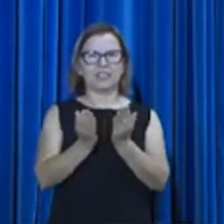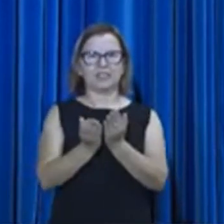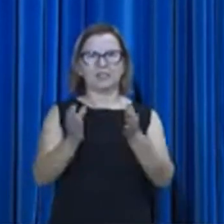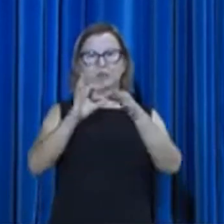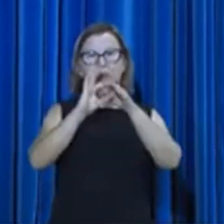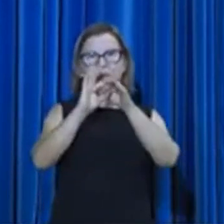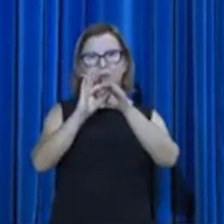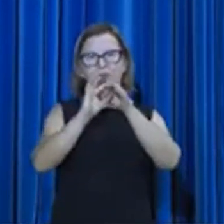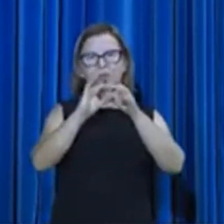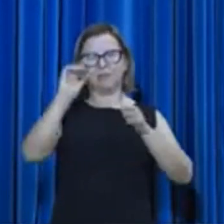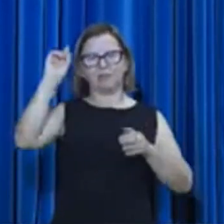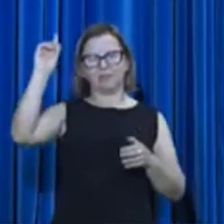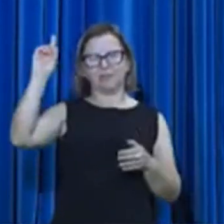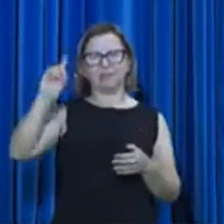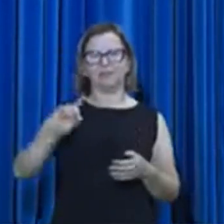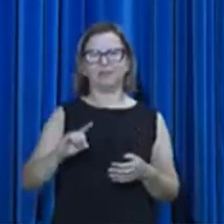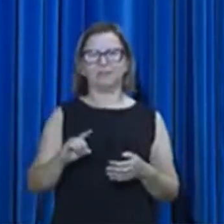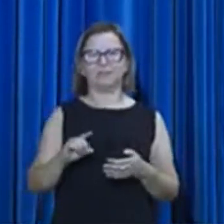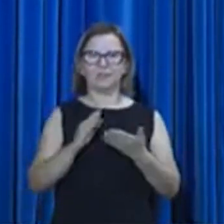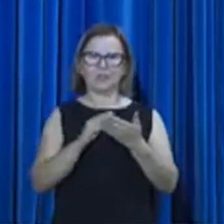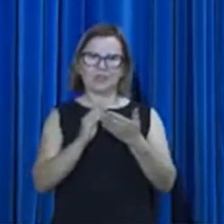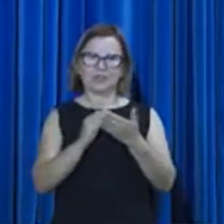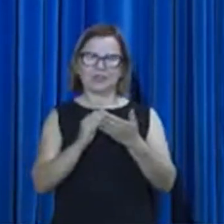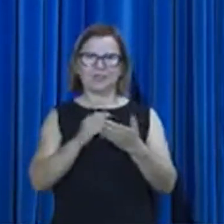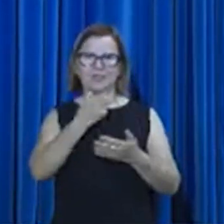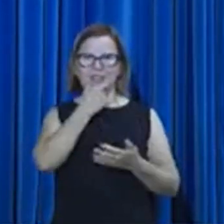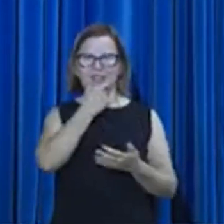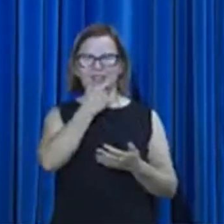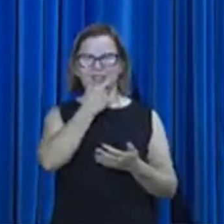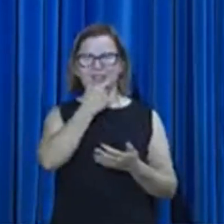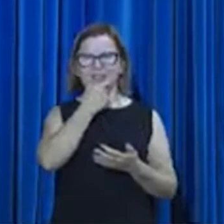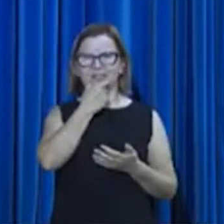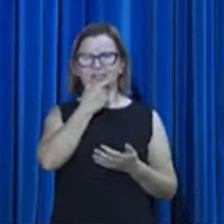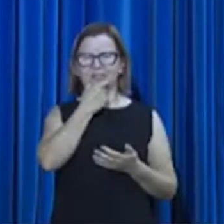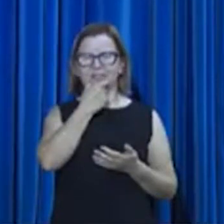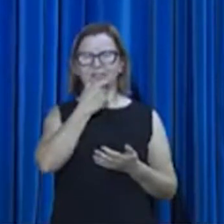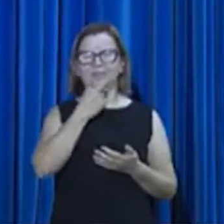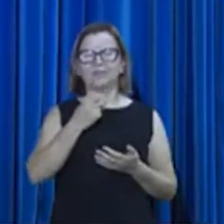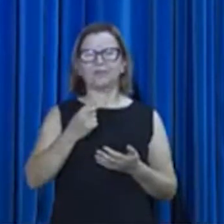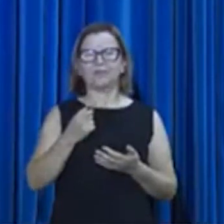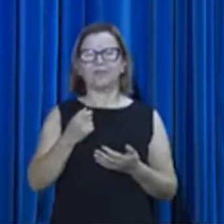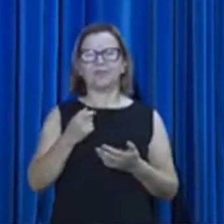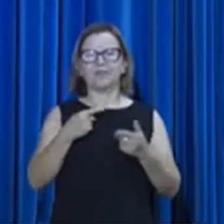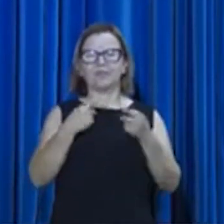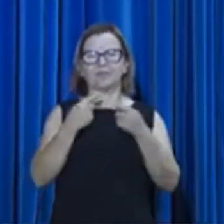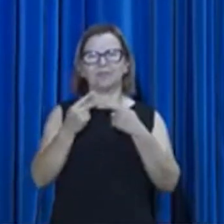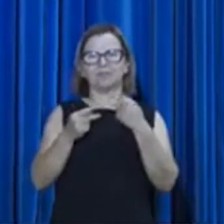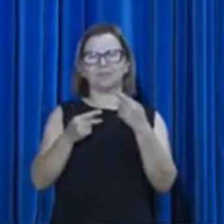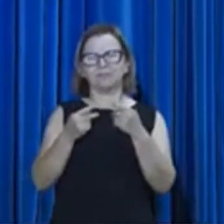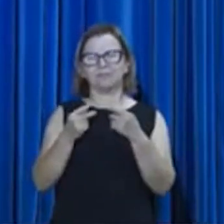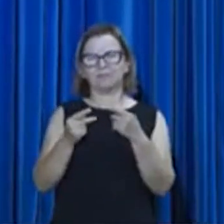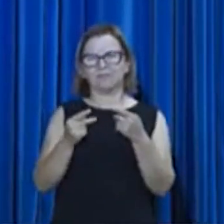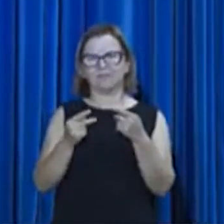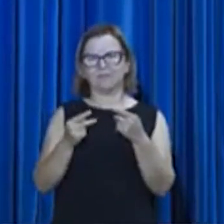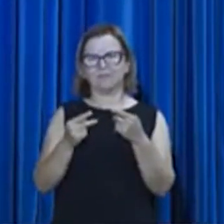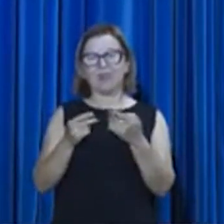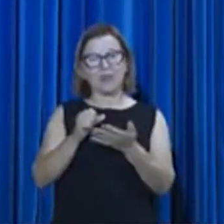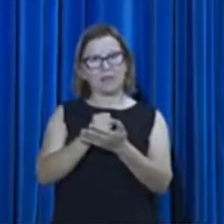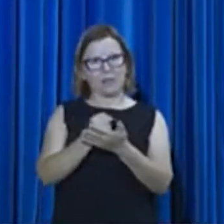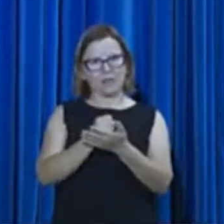Deus. Então, o Catecismo de Westminster, ele é uma referência, uma marca na